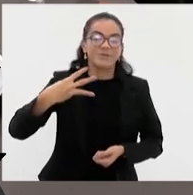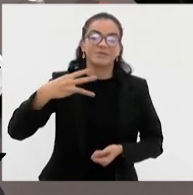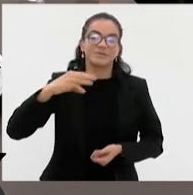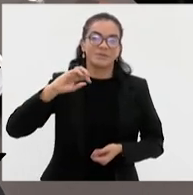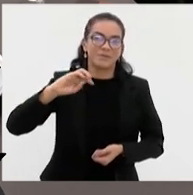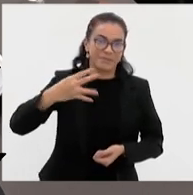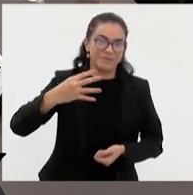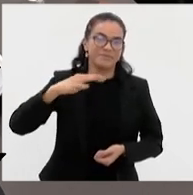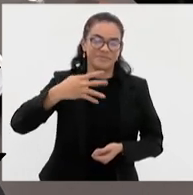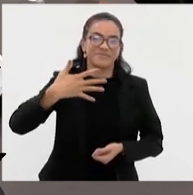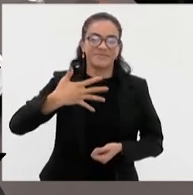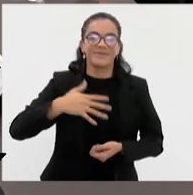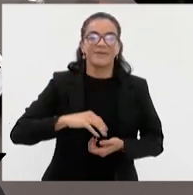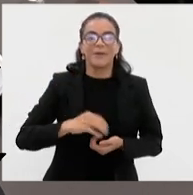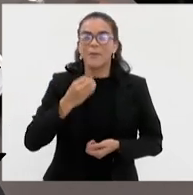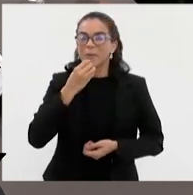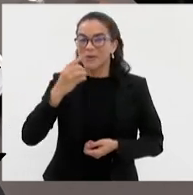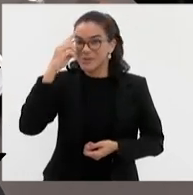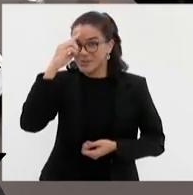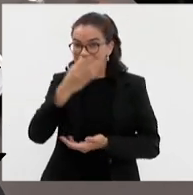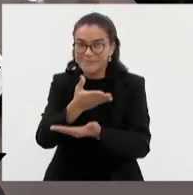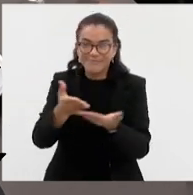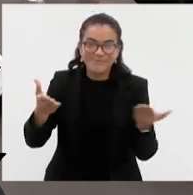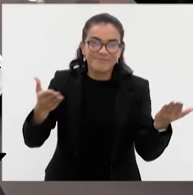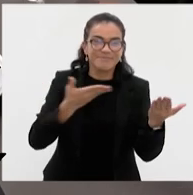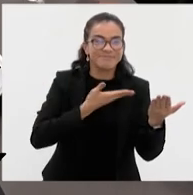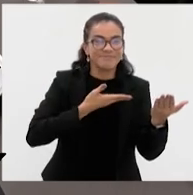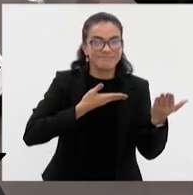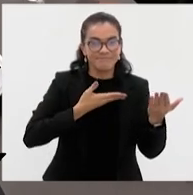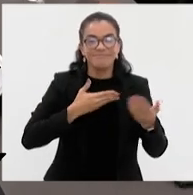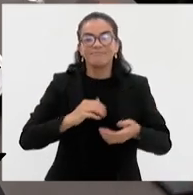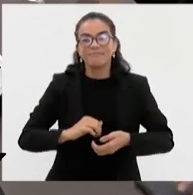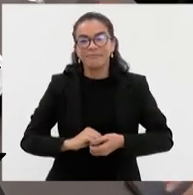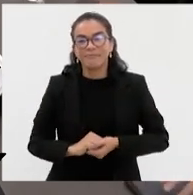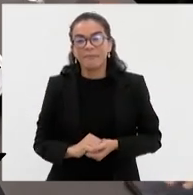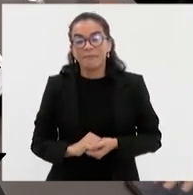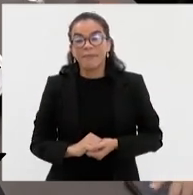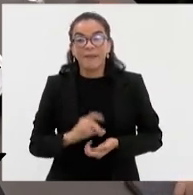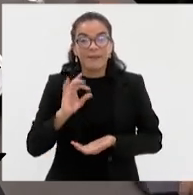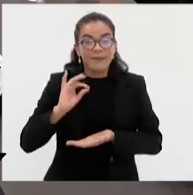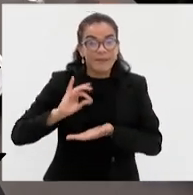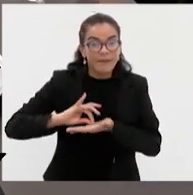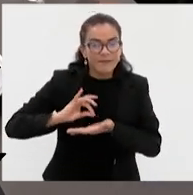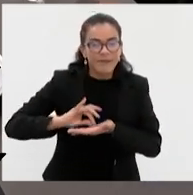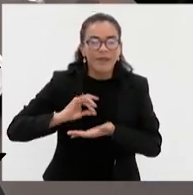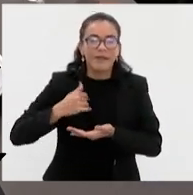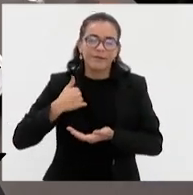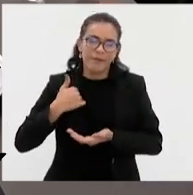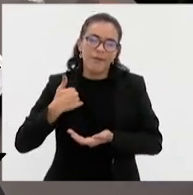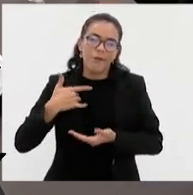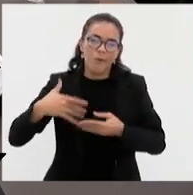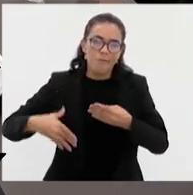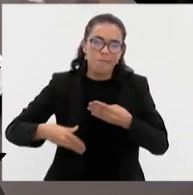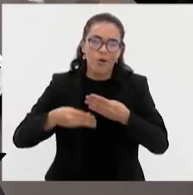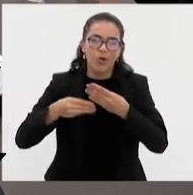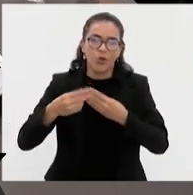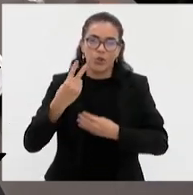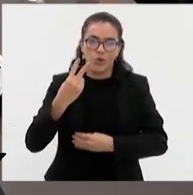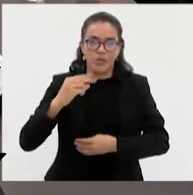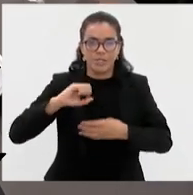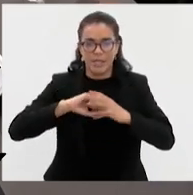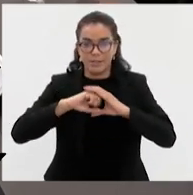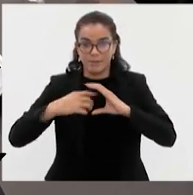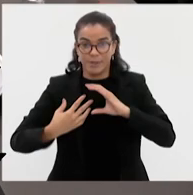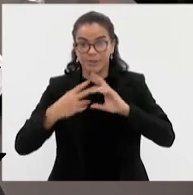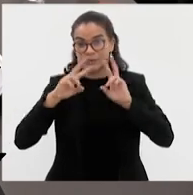Então, primeiramente, bom dia a todos os colegas. Na verdade, eu queria colocar aqui um ou dois aspectos sobre